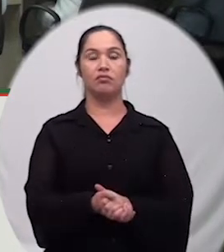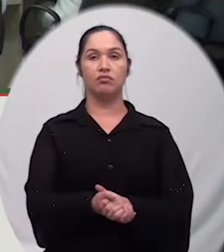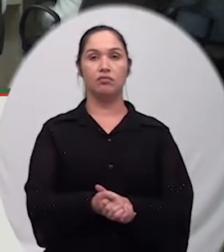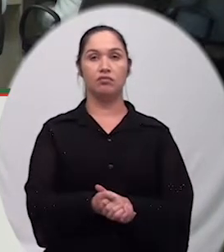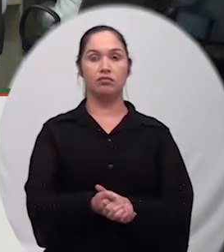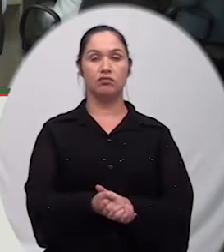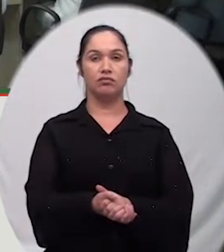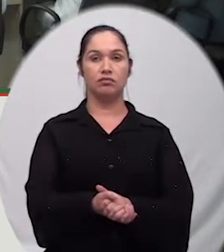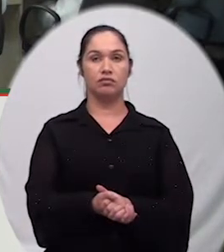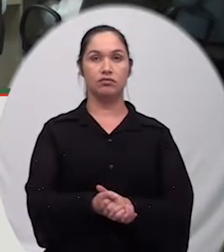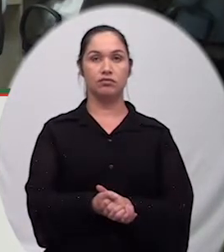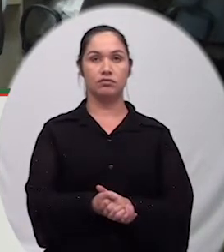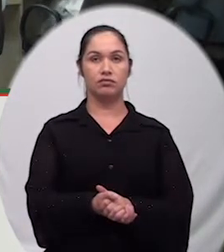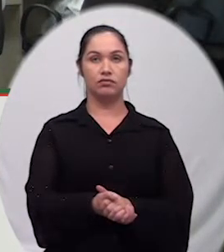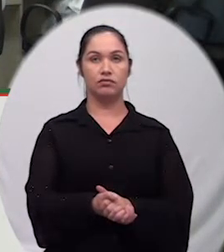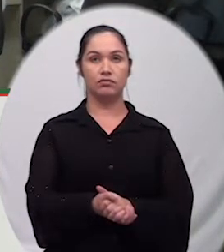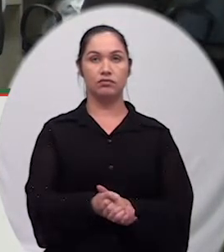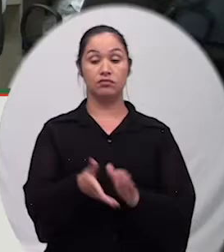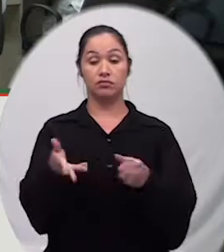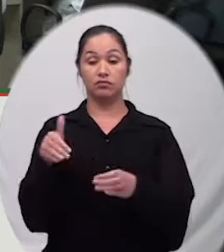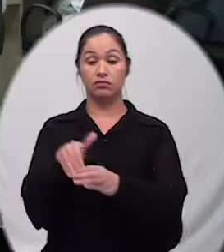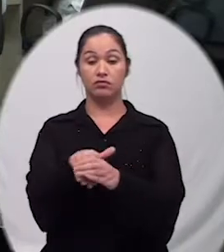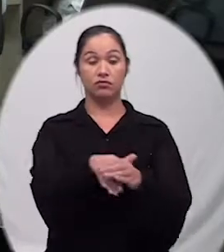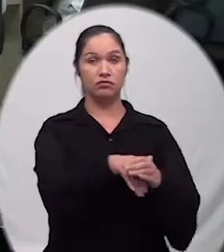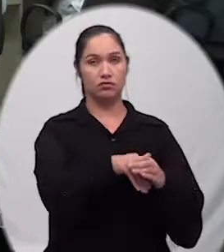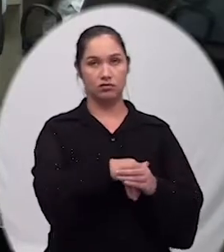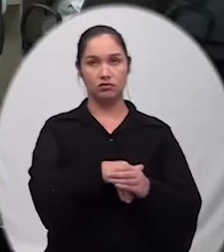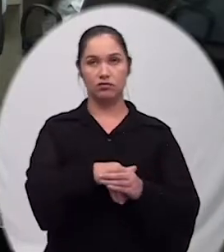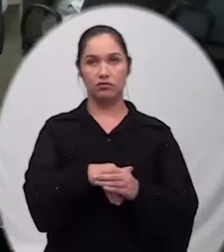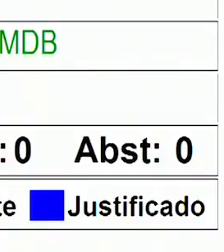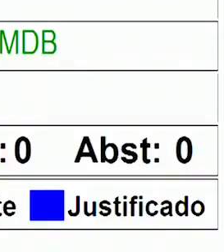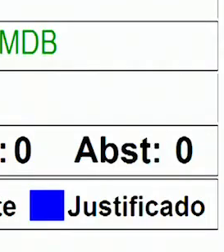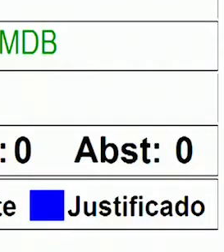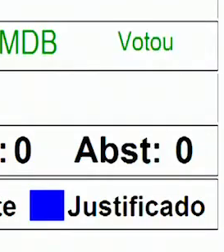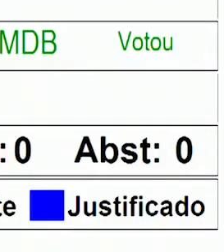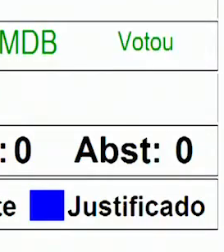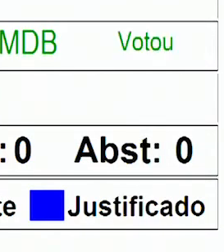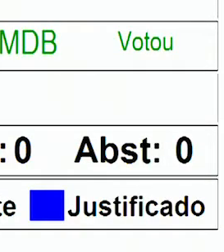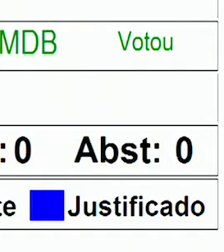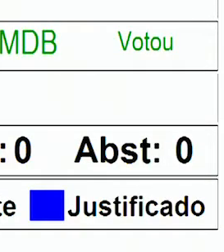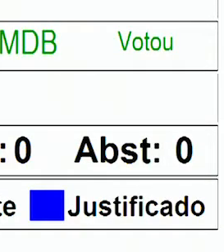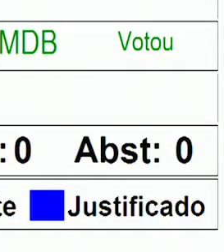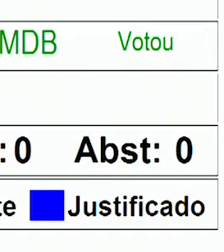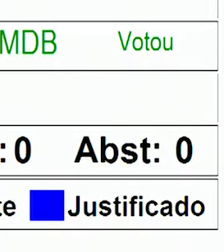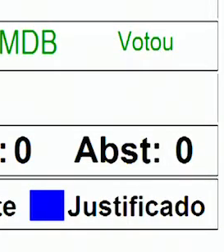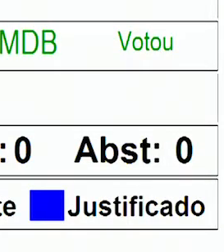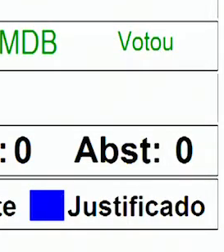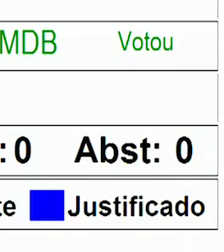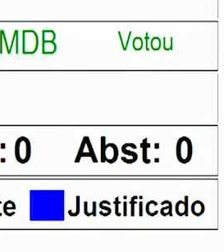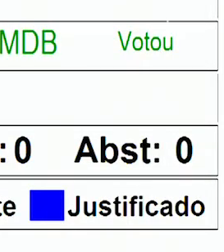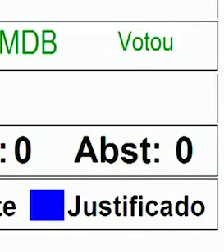Não havendo quem queira discutir, está em votação. Votação liberada.